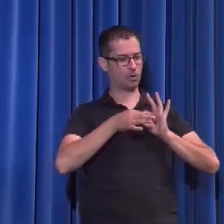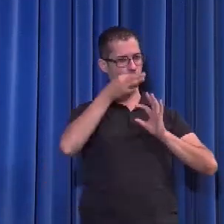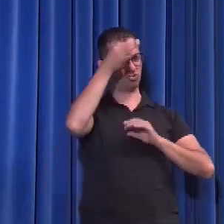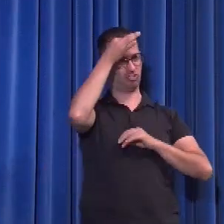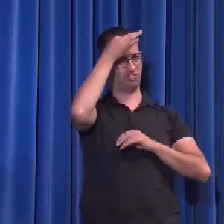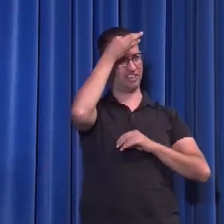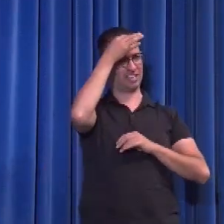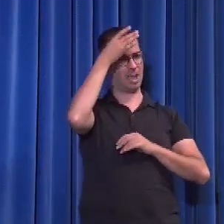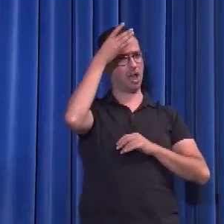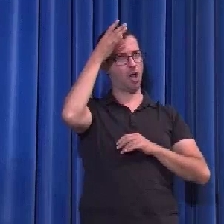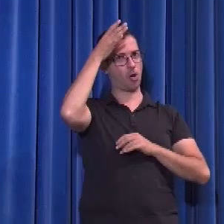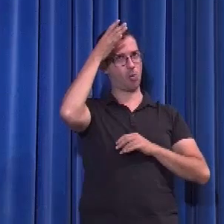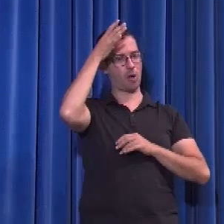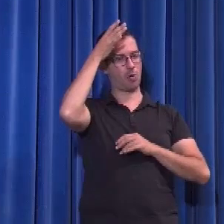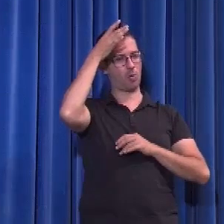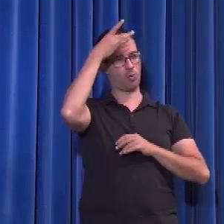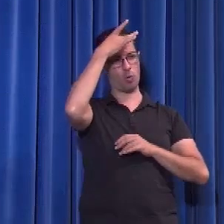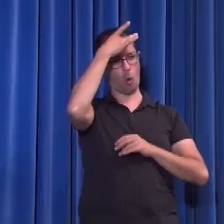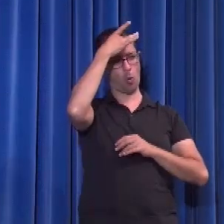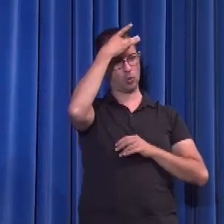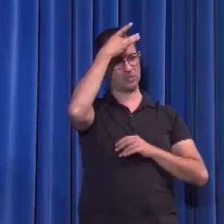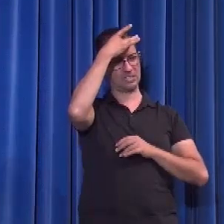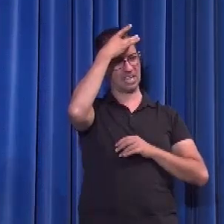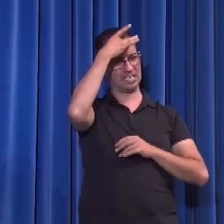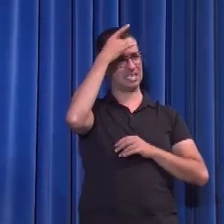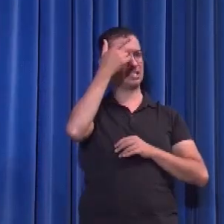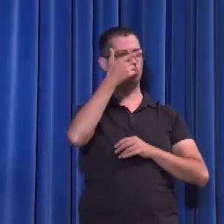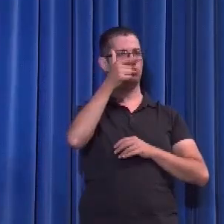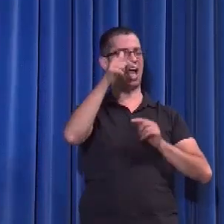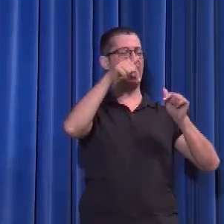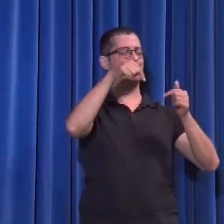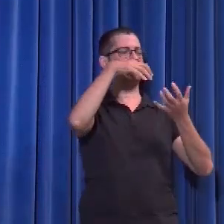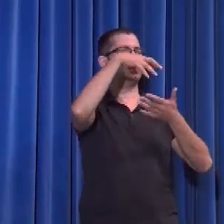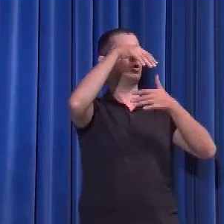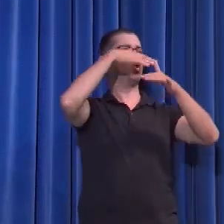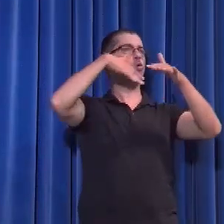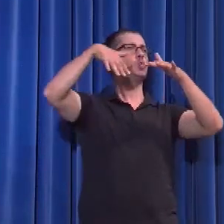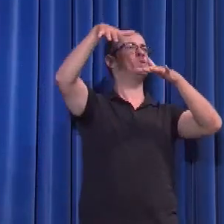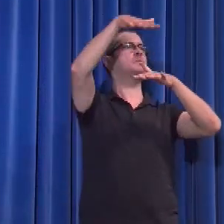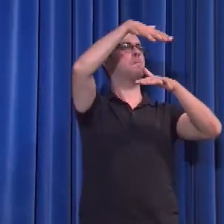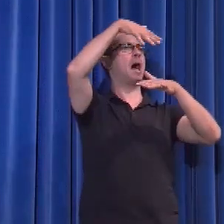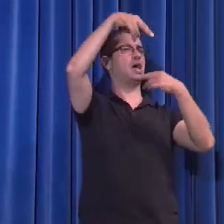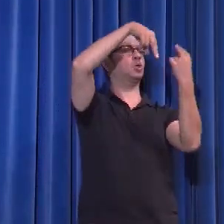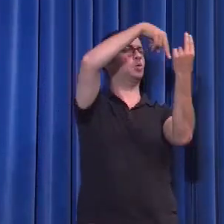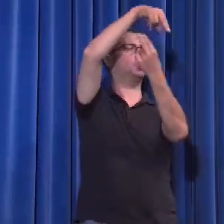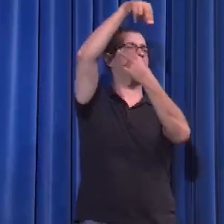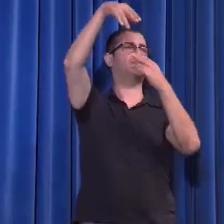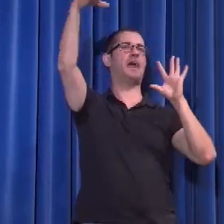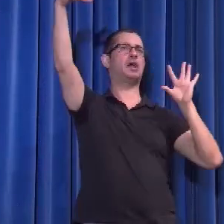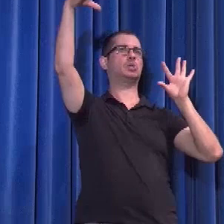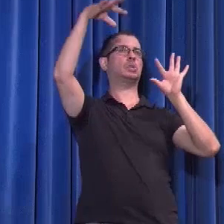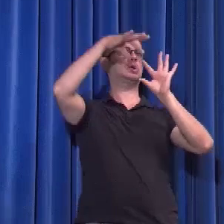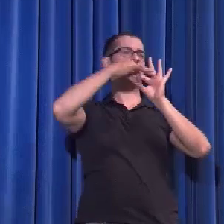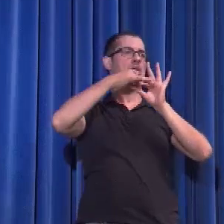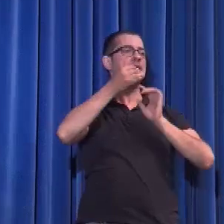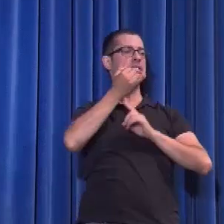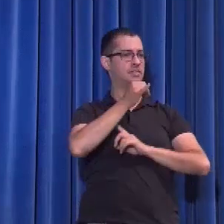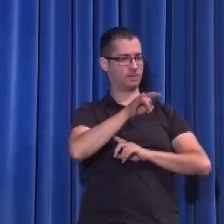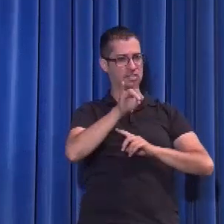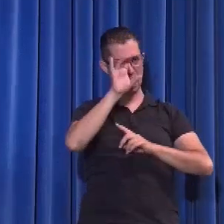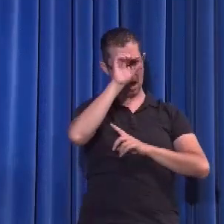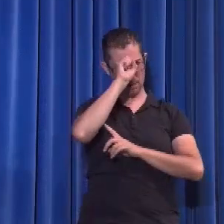consciência onisciente que está além do tempo e do espaço. Quando você aprende a confiar nesta conexão e